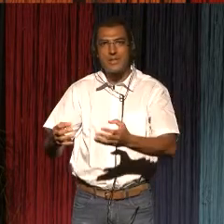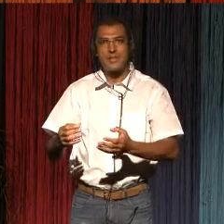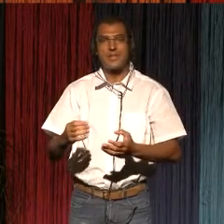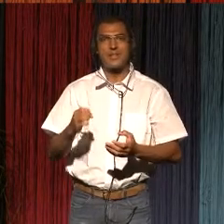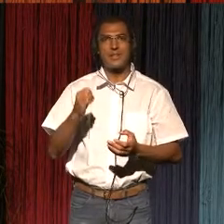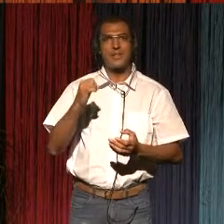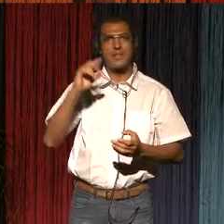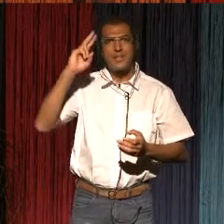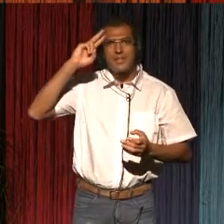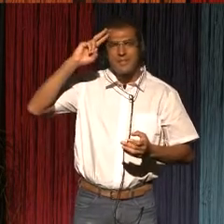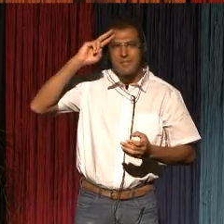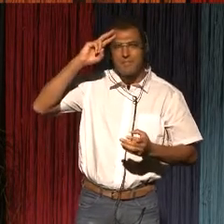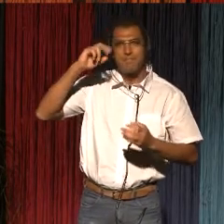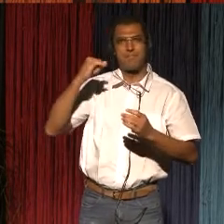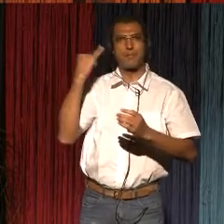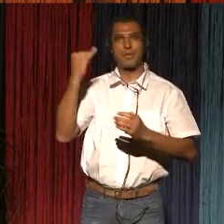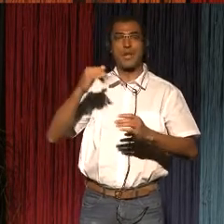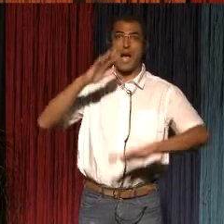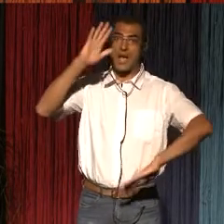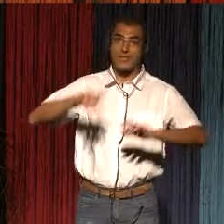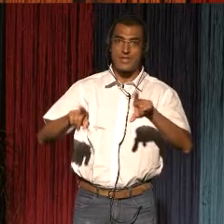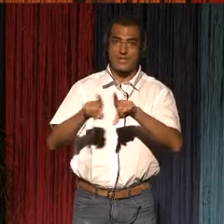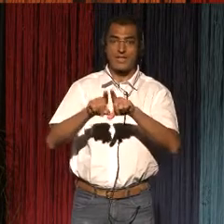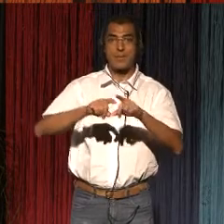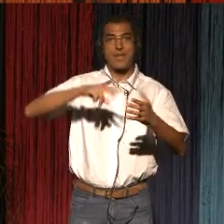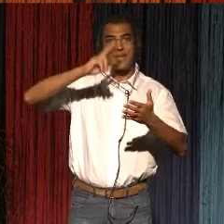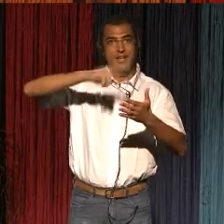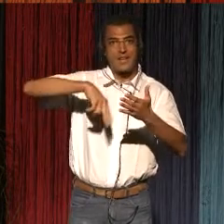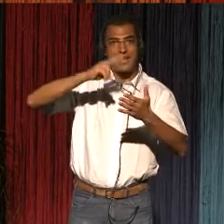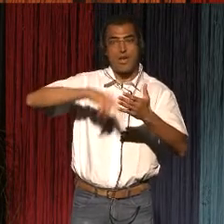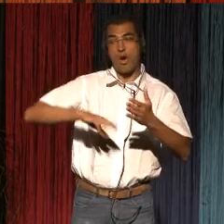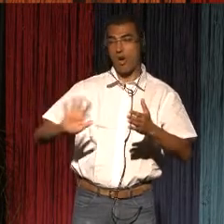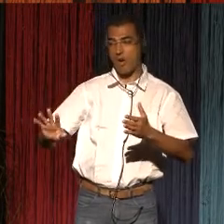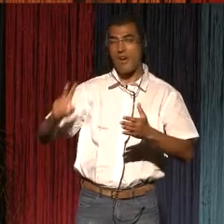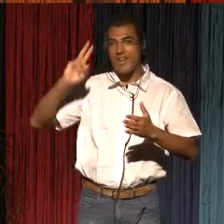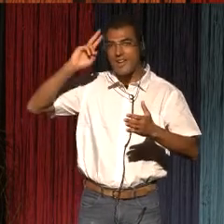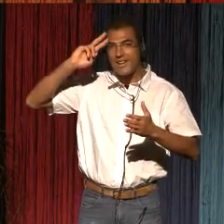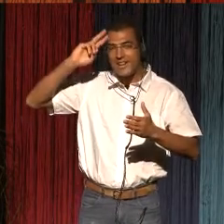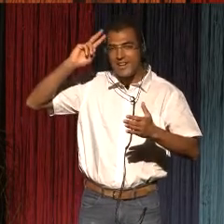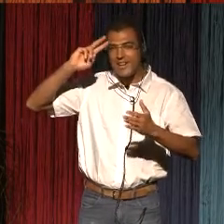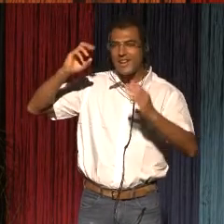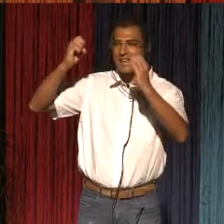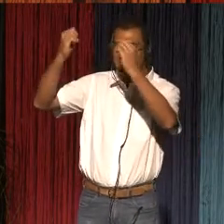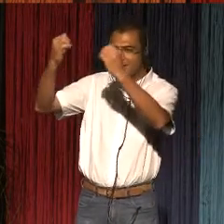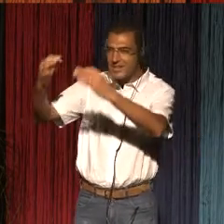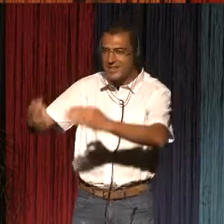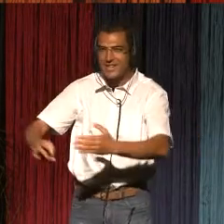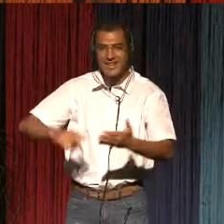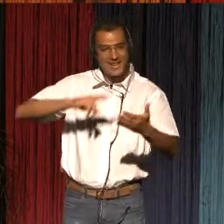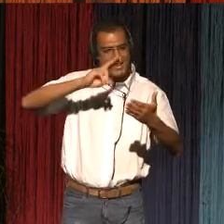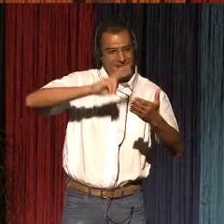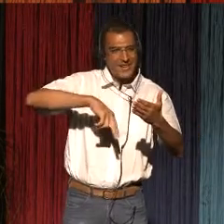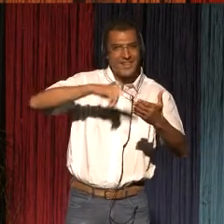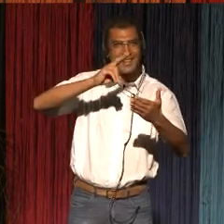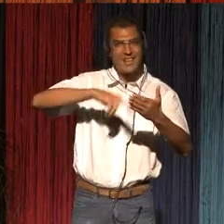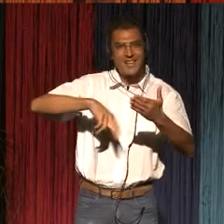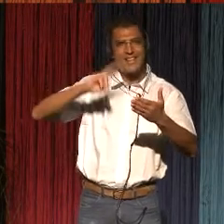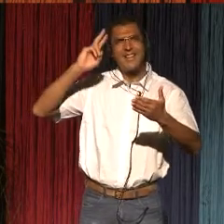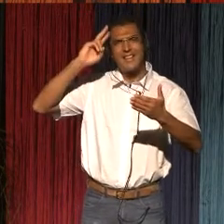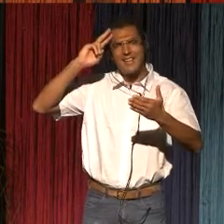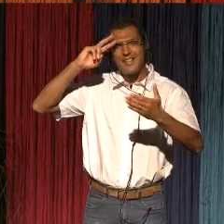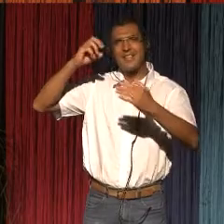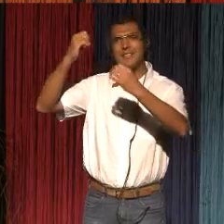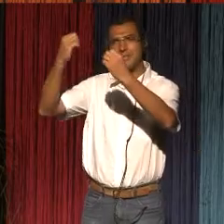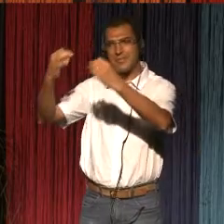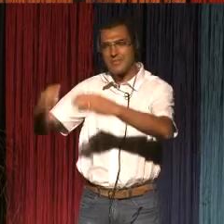história ou ler a história. Então, na leitura, o professor olhava e lia as fotos, lia a história e mostrava